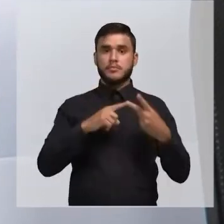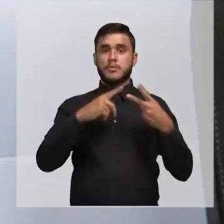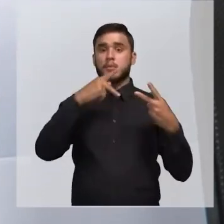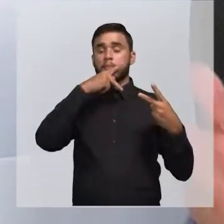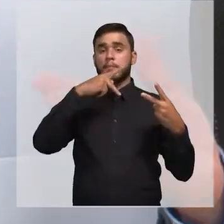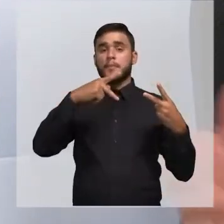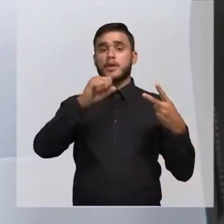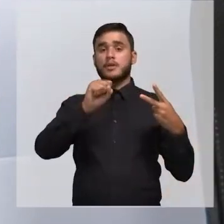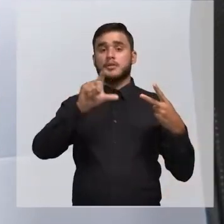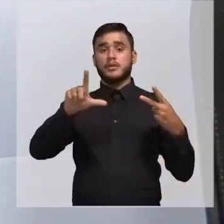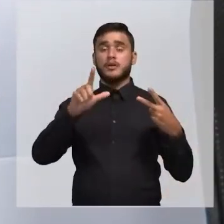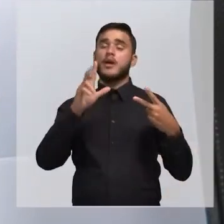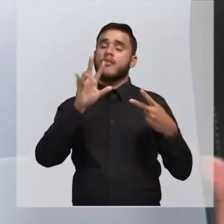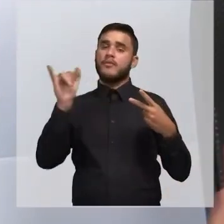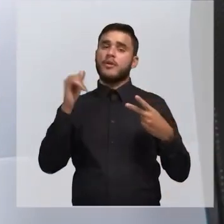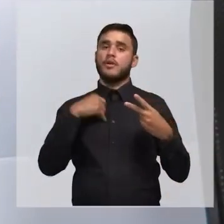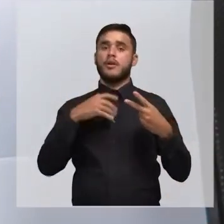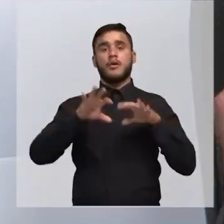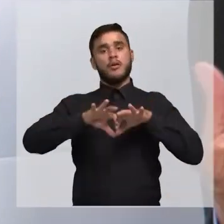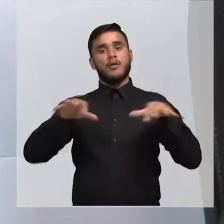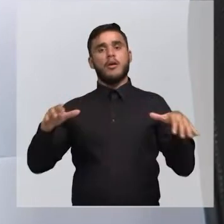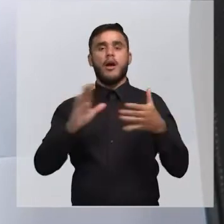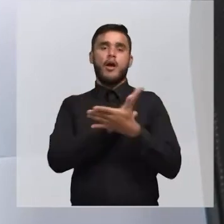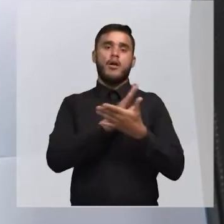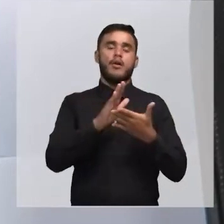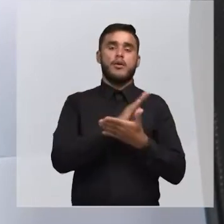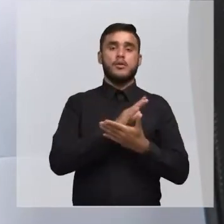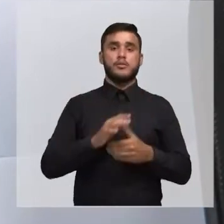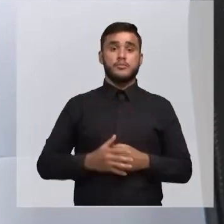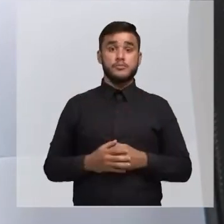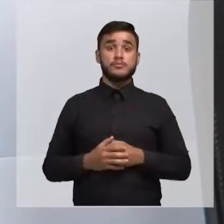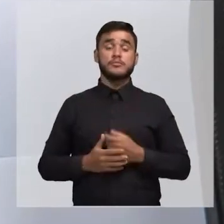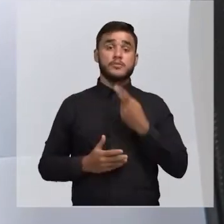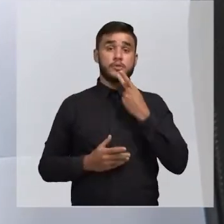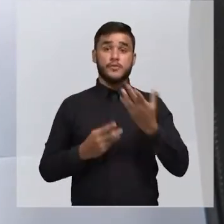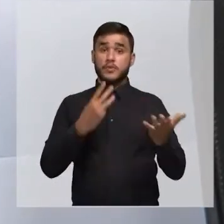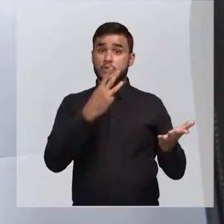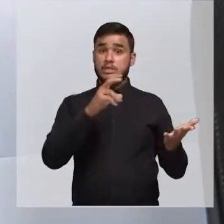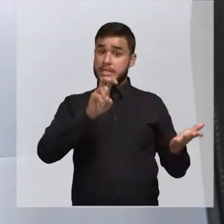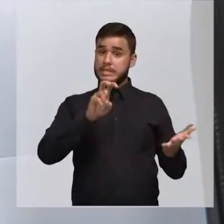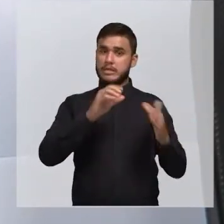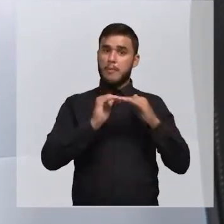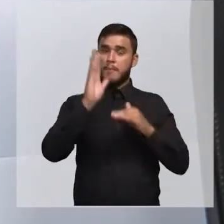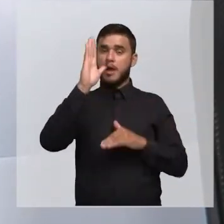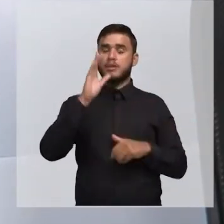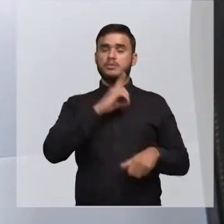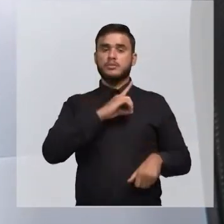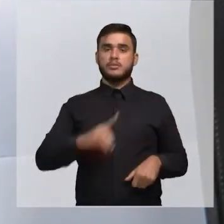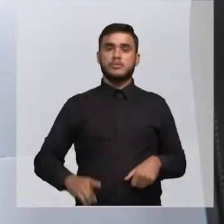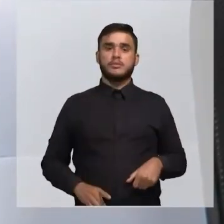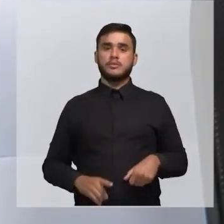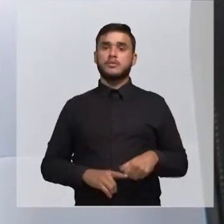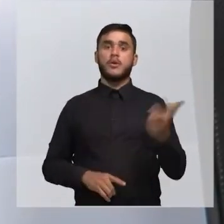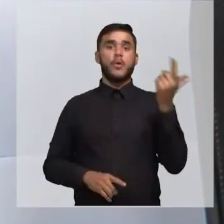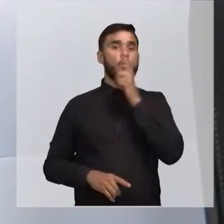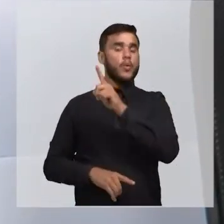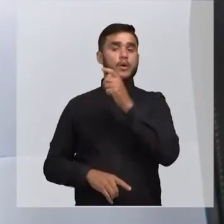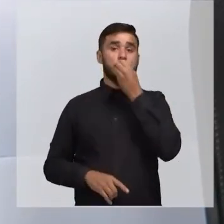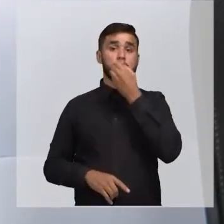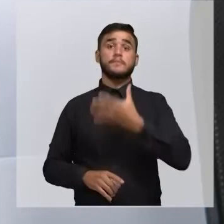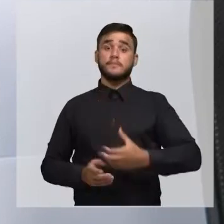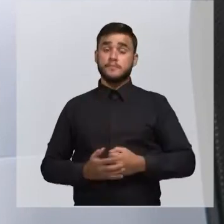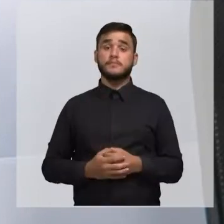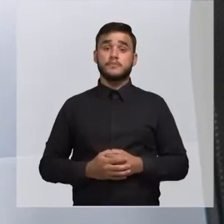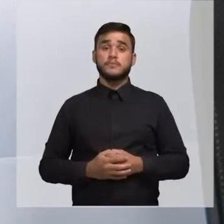desidratar, porque, literalmente, um partido com mais de 35 deputados federais como o PR teria vantagem, né?